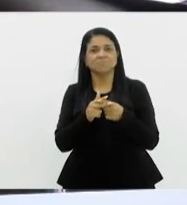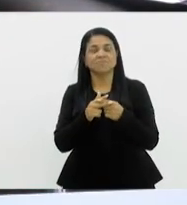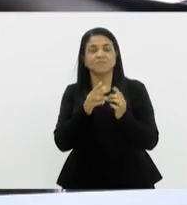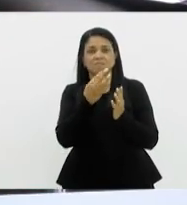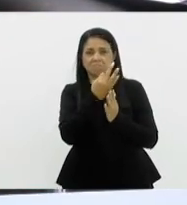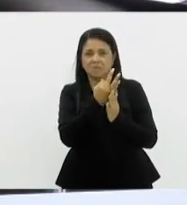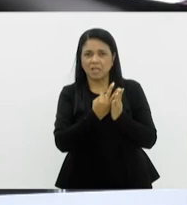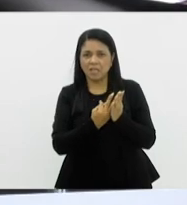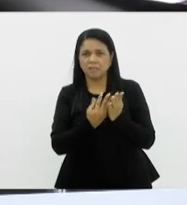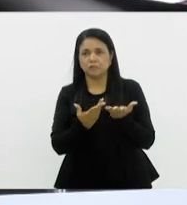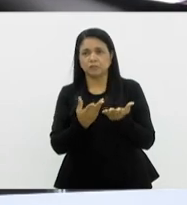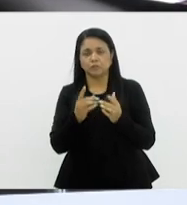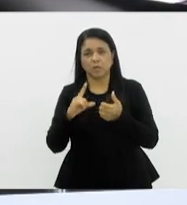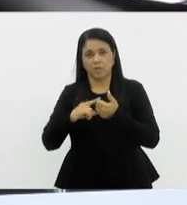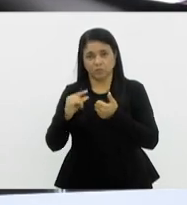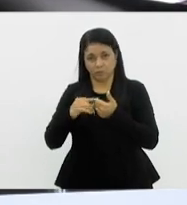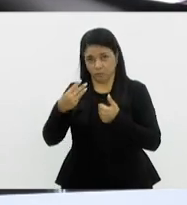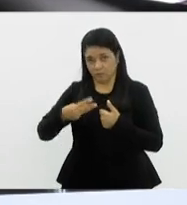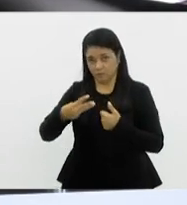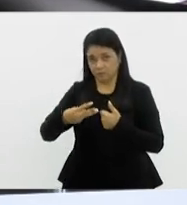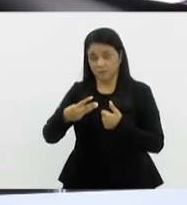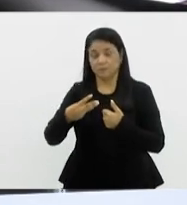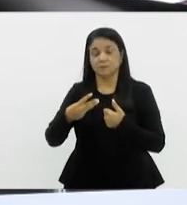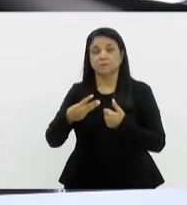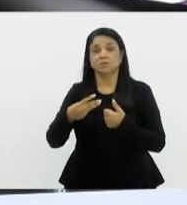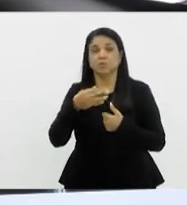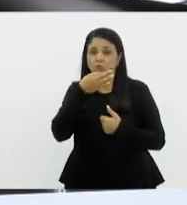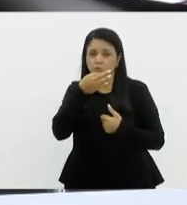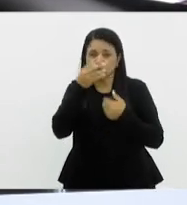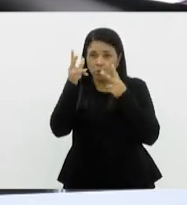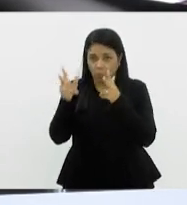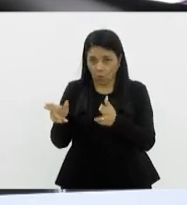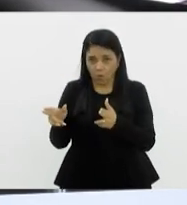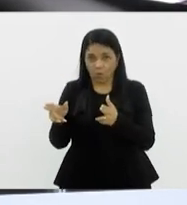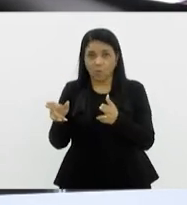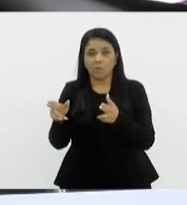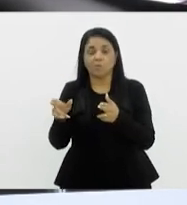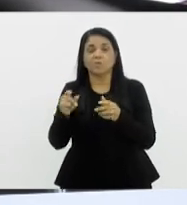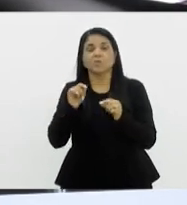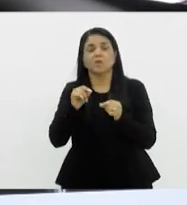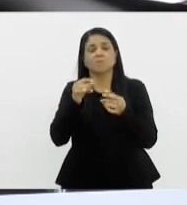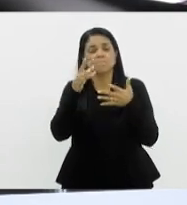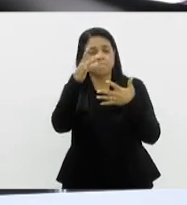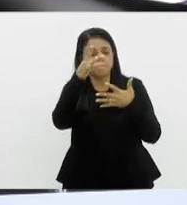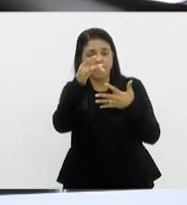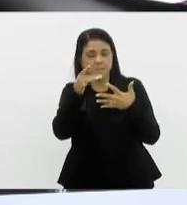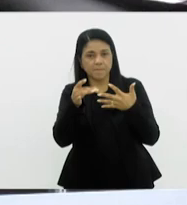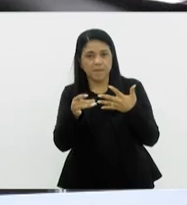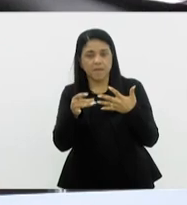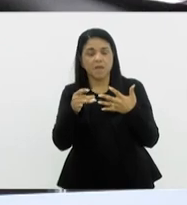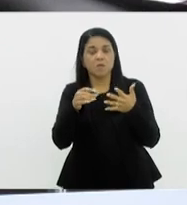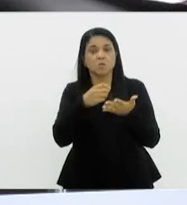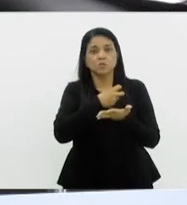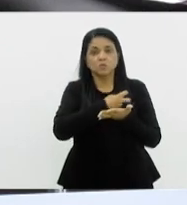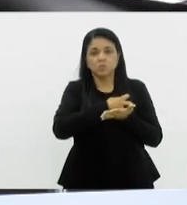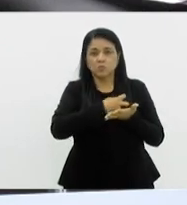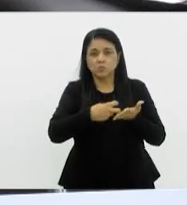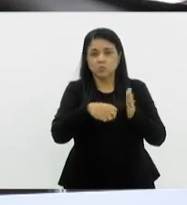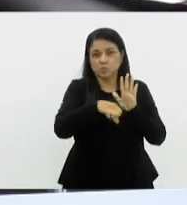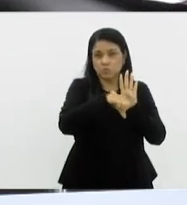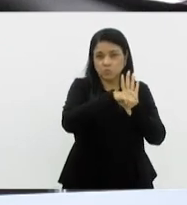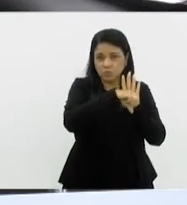nesse sentido, para que se especifique, talvez, aqueles casos análogos a crimes, né, de